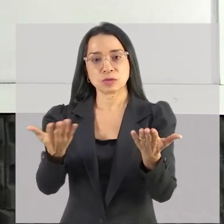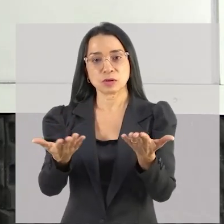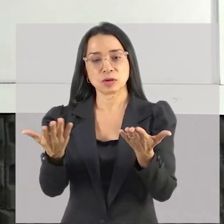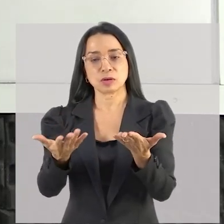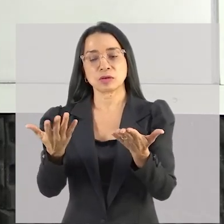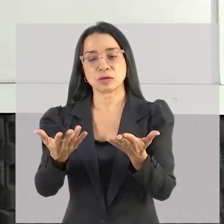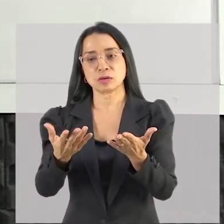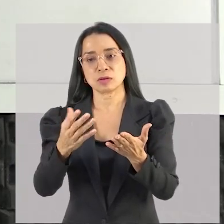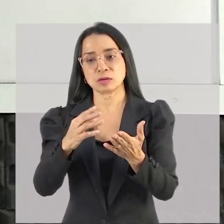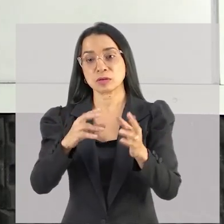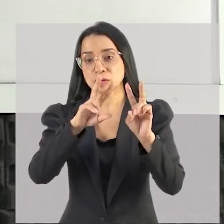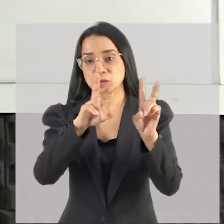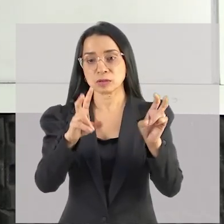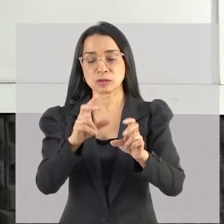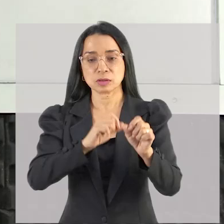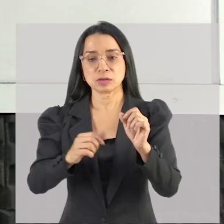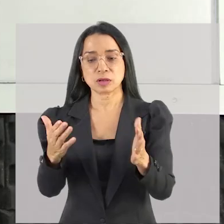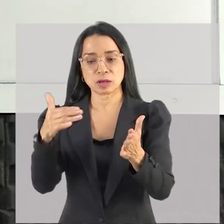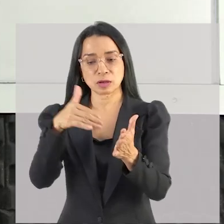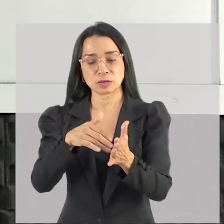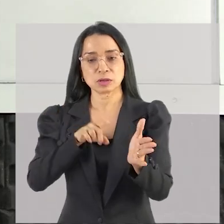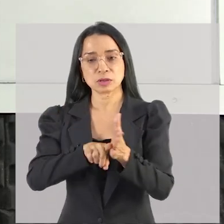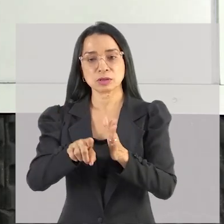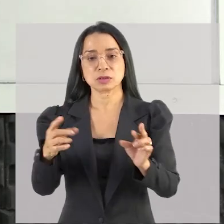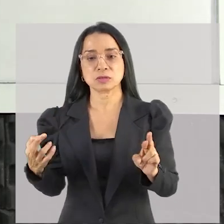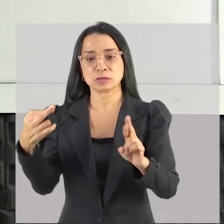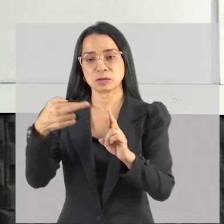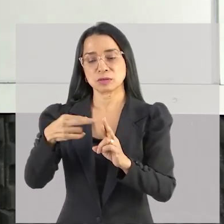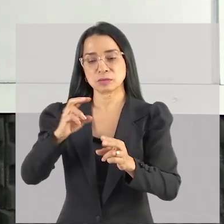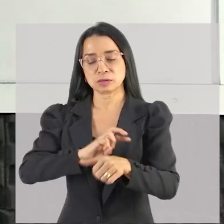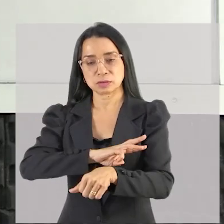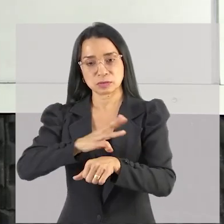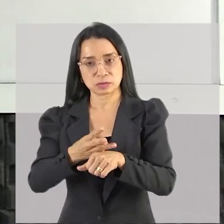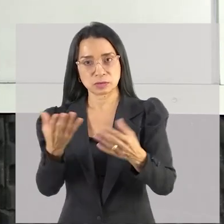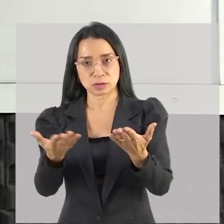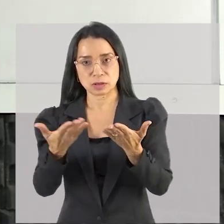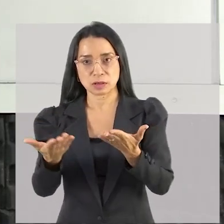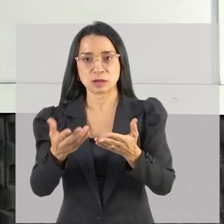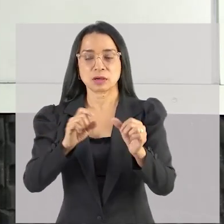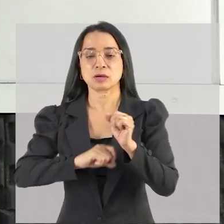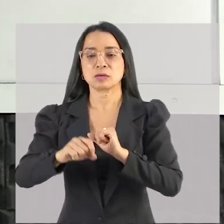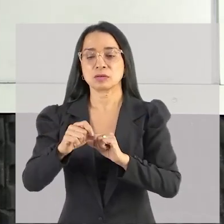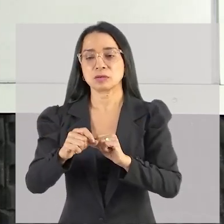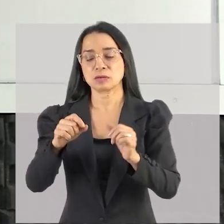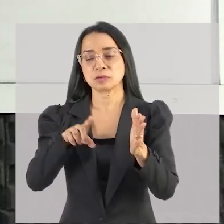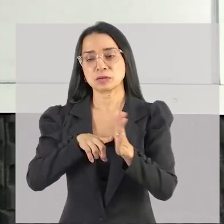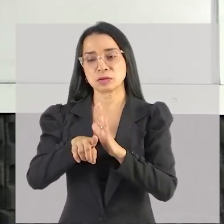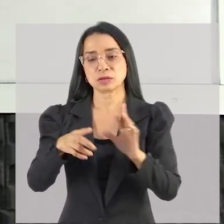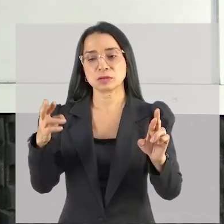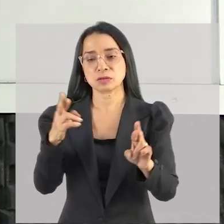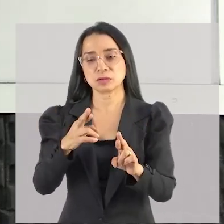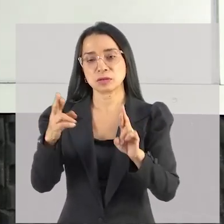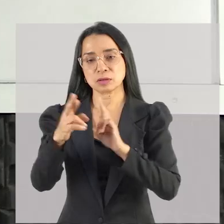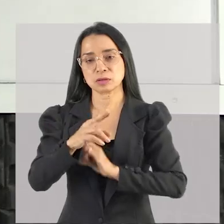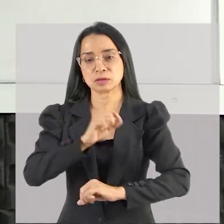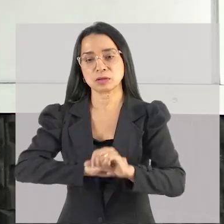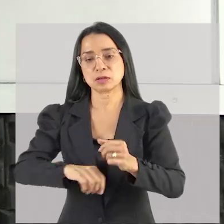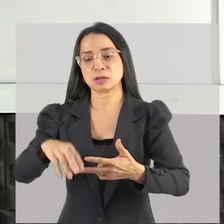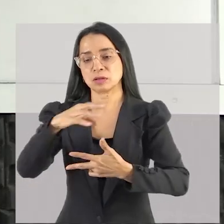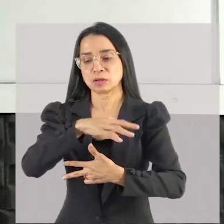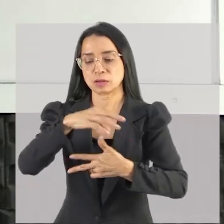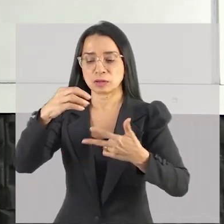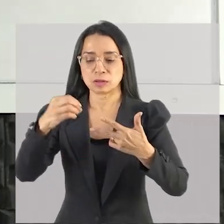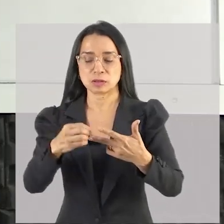temática, certo? A última questão que nós fizemos foi referente ao EMA. Vamos fazer uma questão agora de proporção referente o quê? Ao